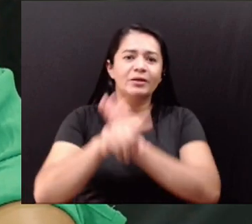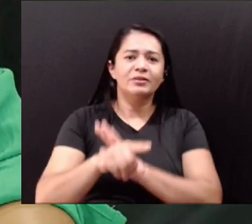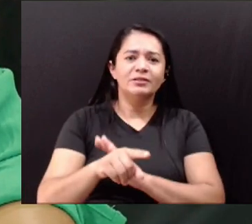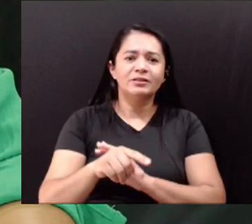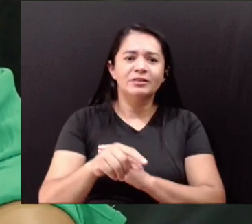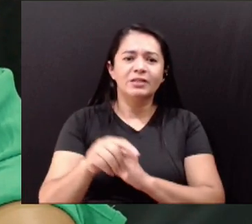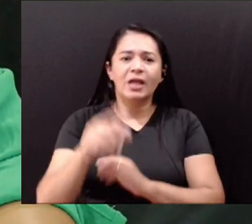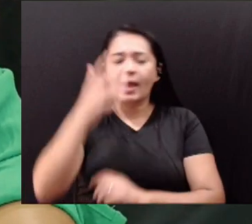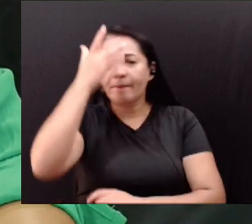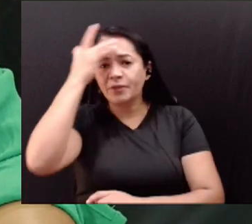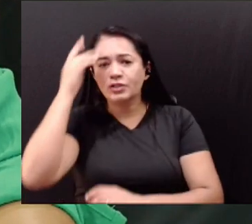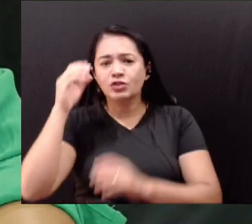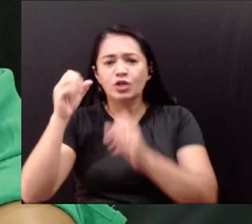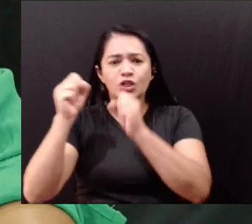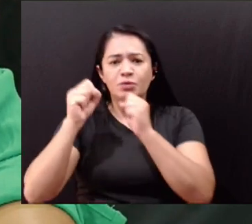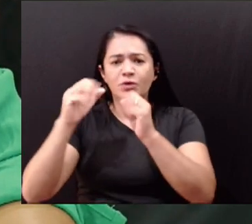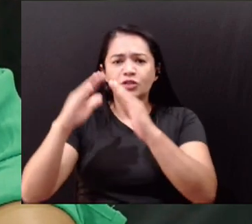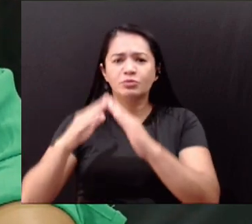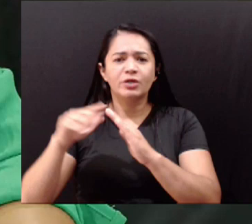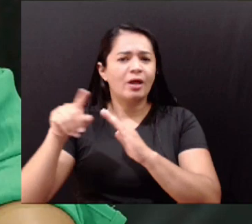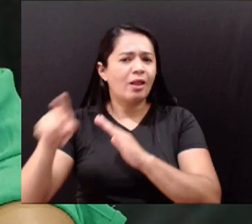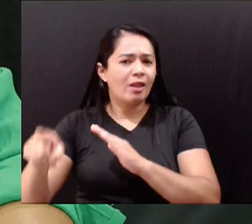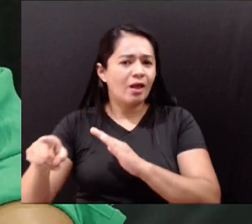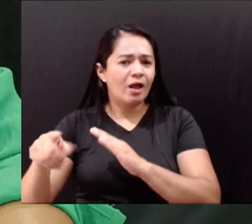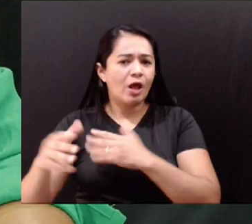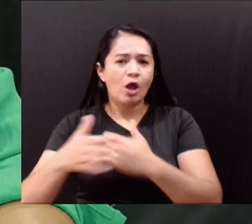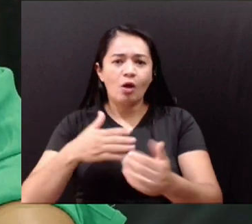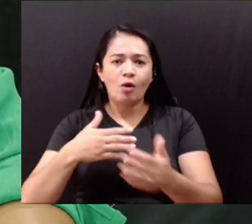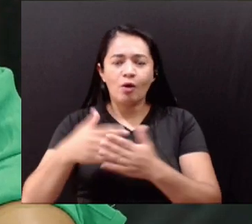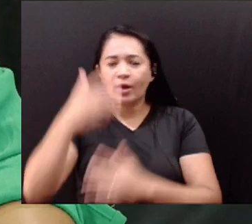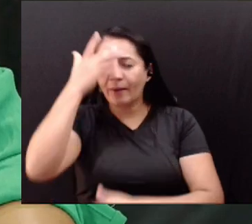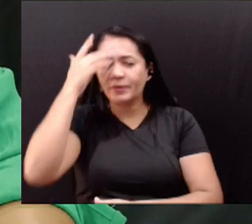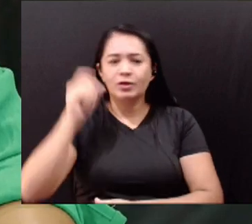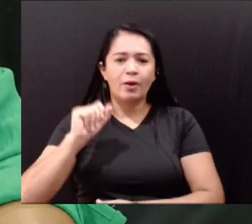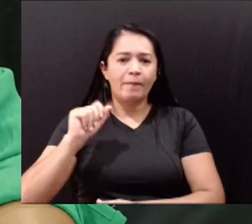Vila Conviver? Qualquer aposentado pode participar do projeto?